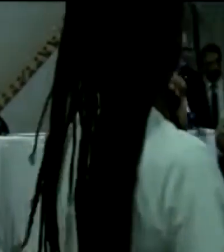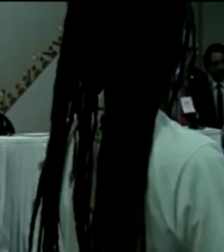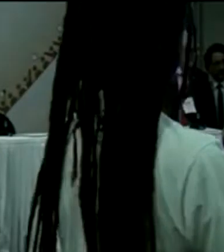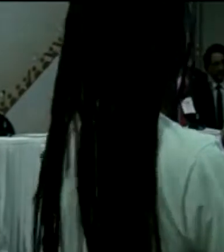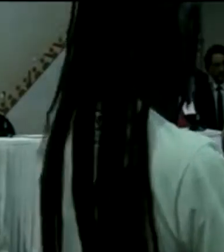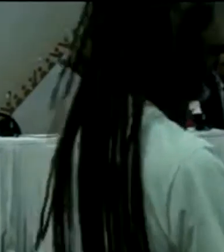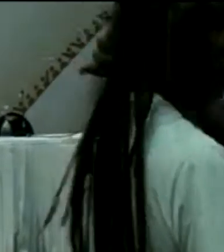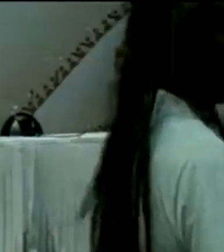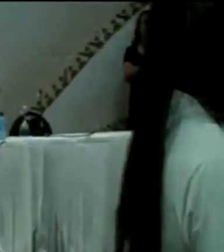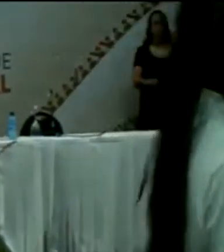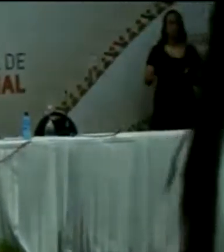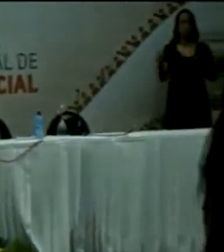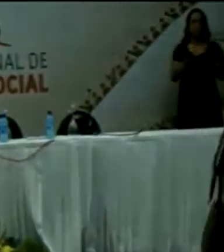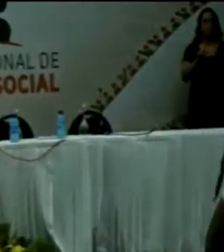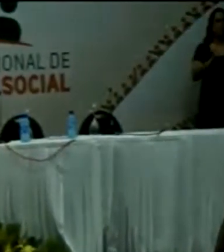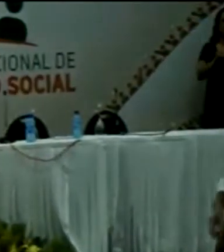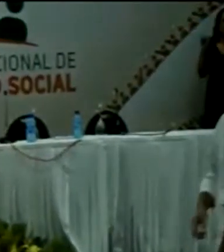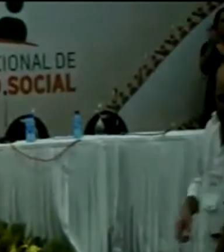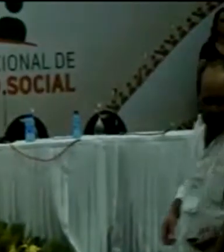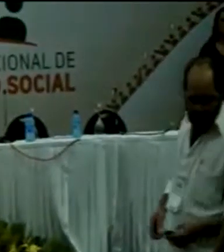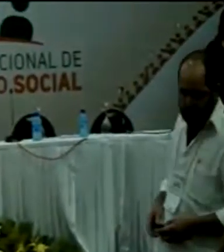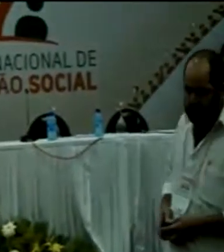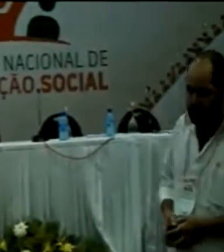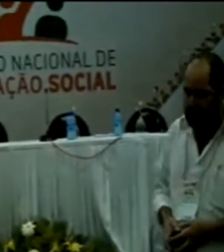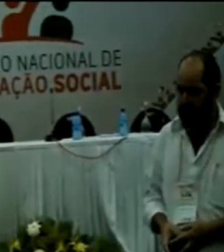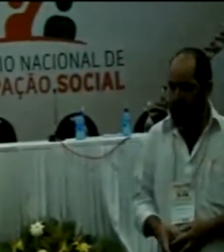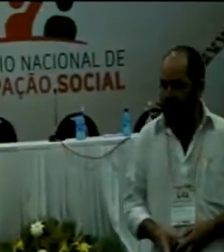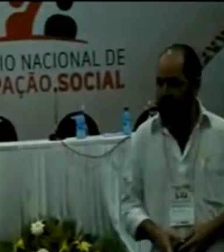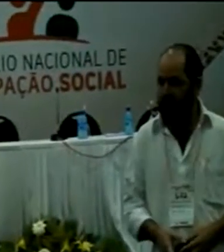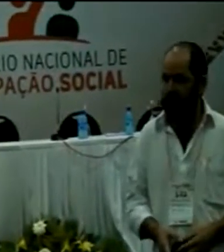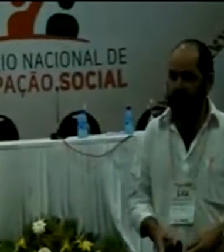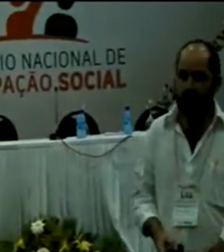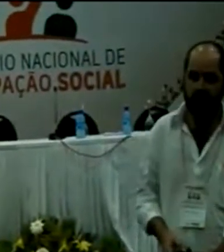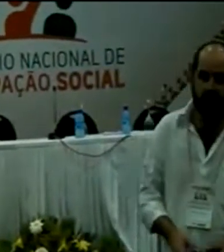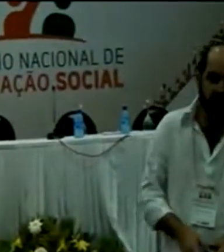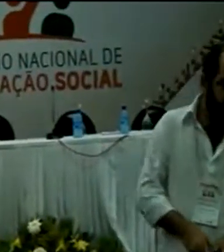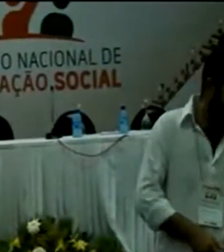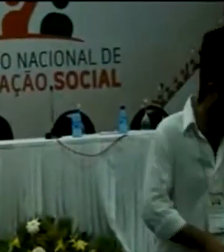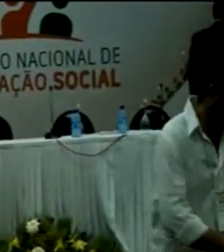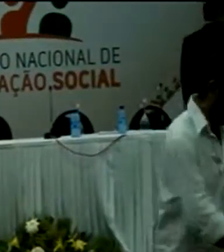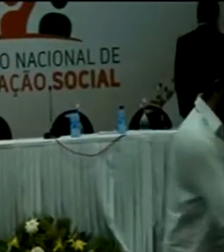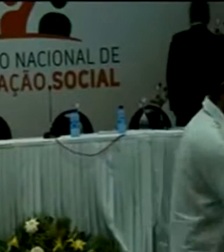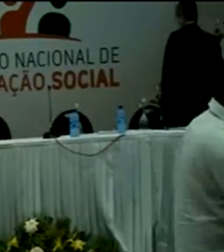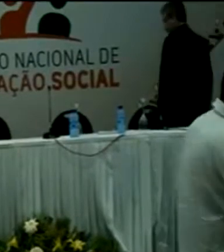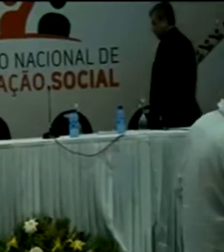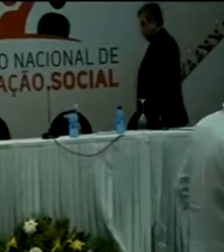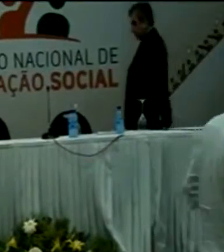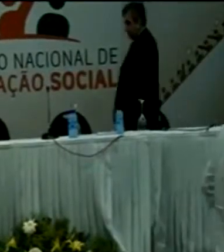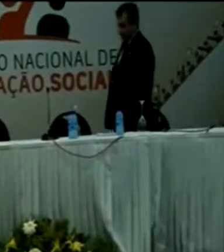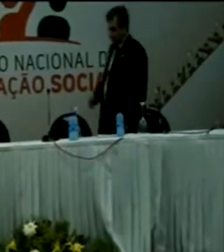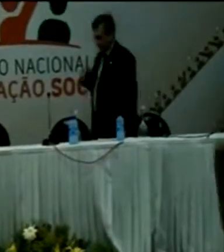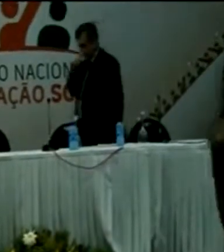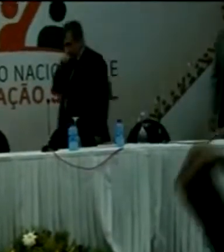Convidamos também o secretário nacional de Articulação Social, secretário Paulo Maldos.